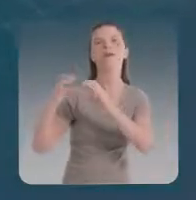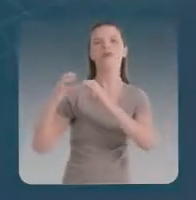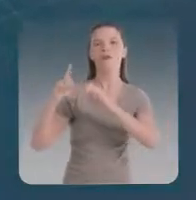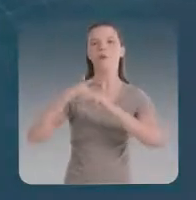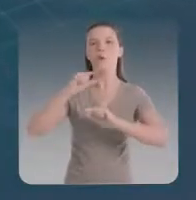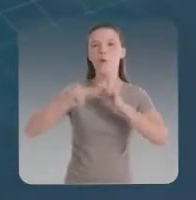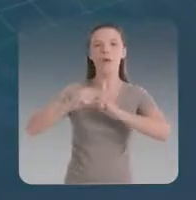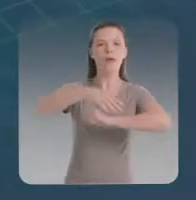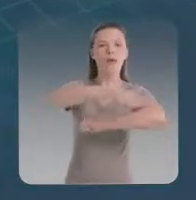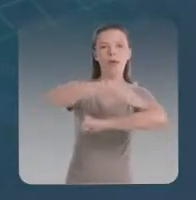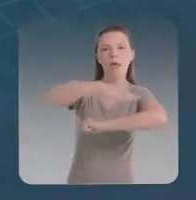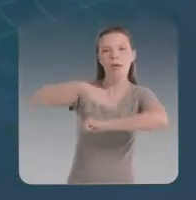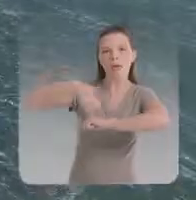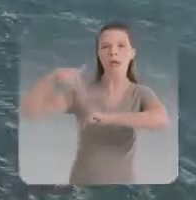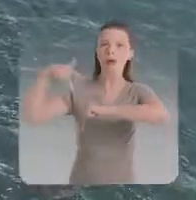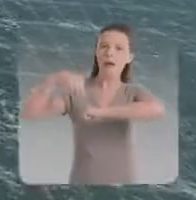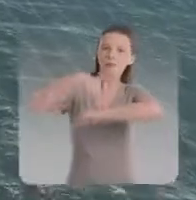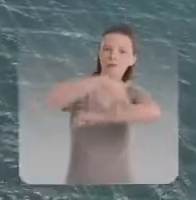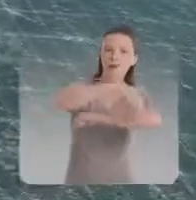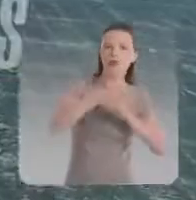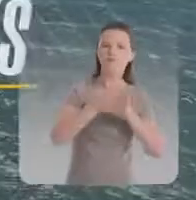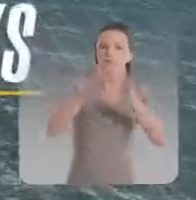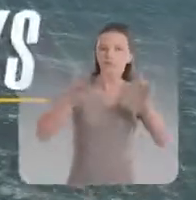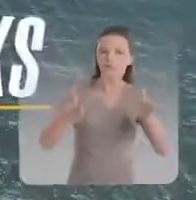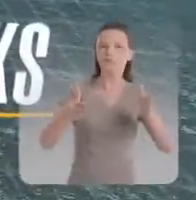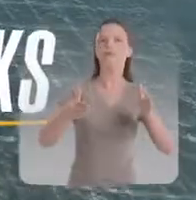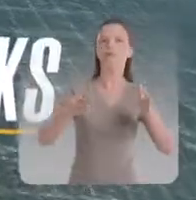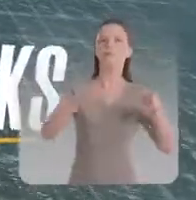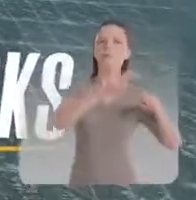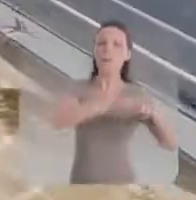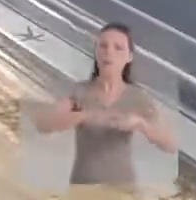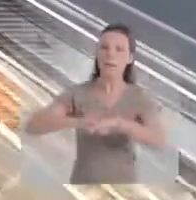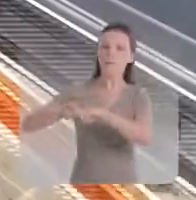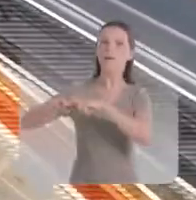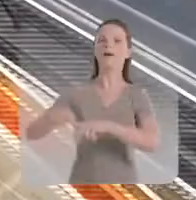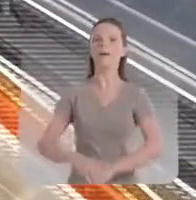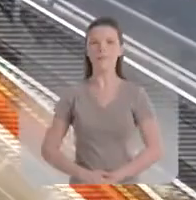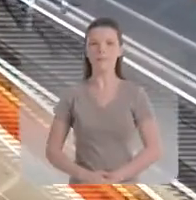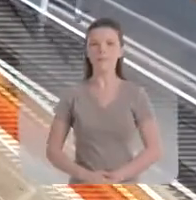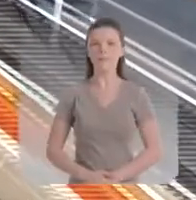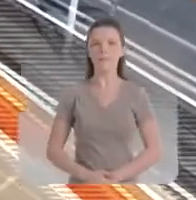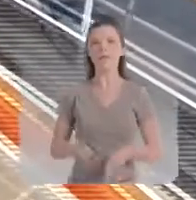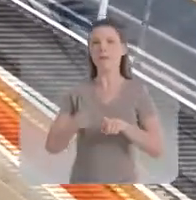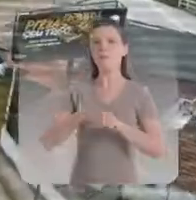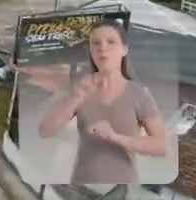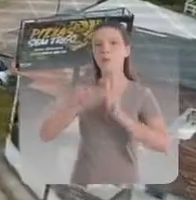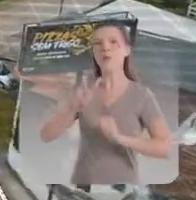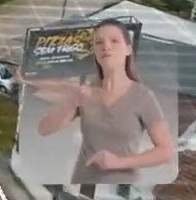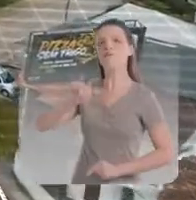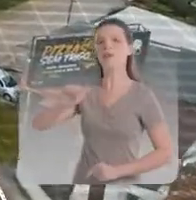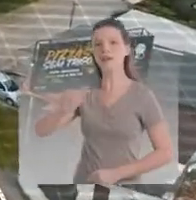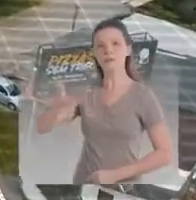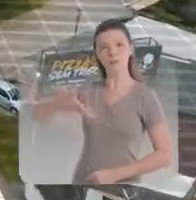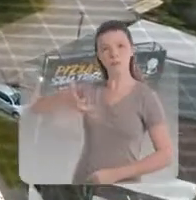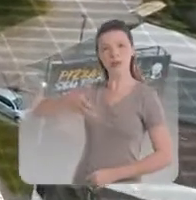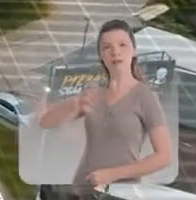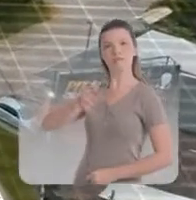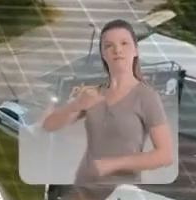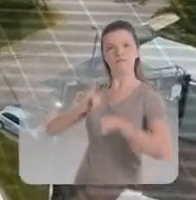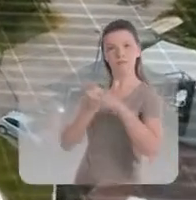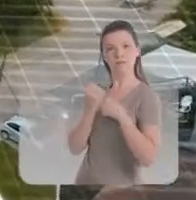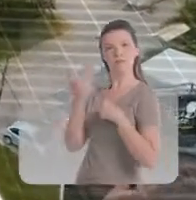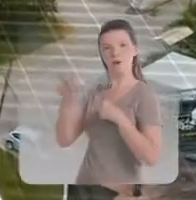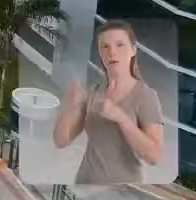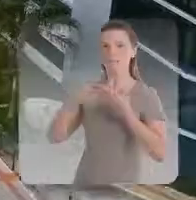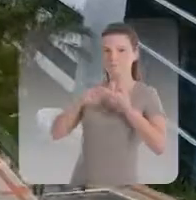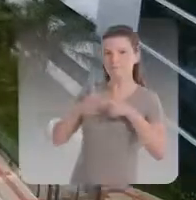da Praia do Riso até a Praia da Saudade. Com calçadas largas, novos decks, banquinhos na sombra. A revitalização da Marginal da